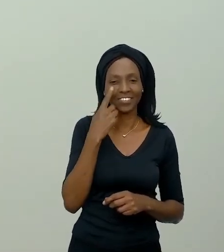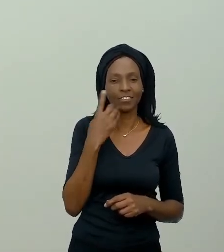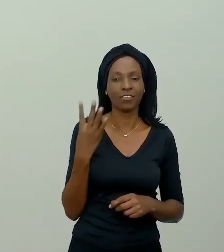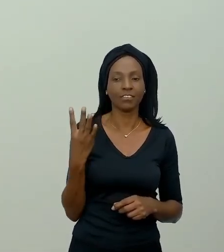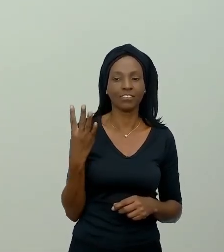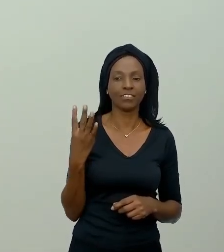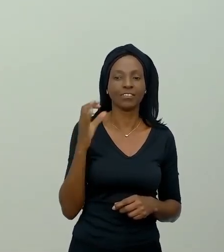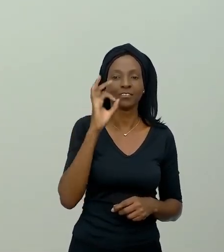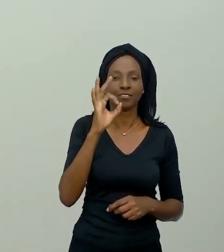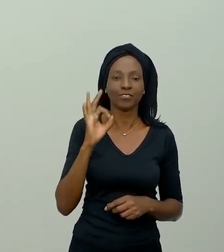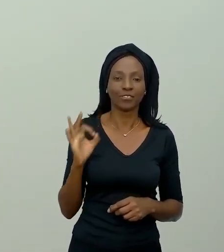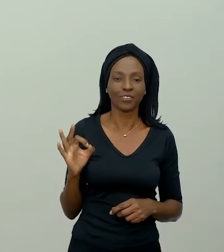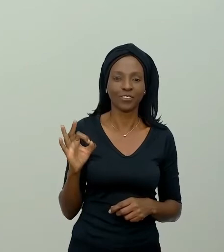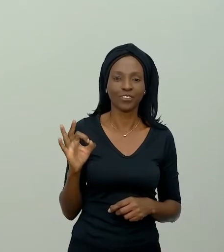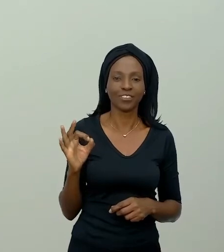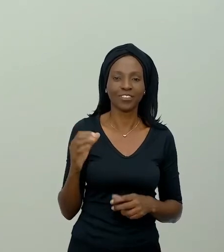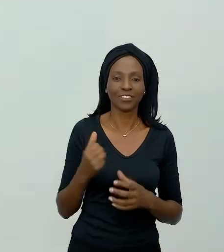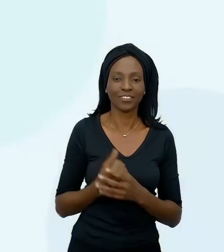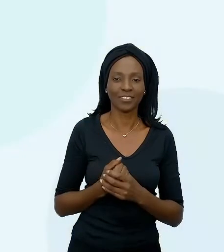4%?